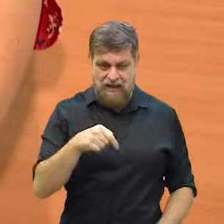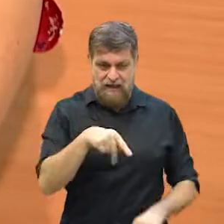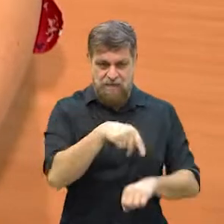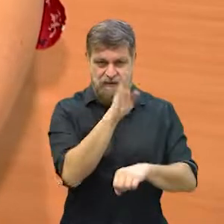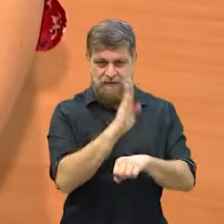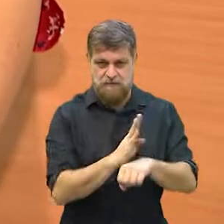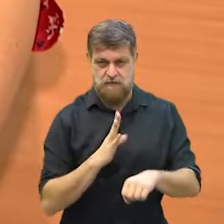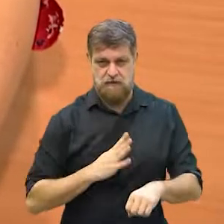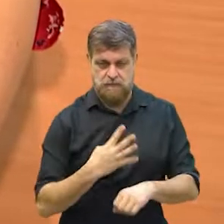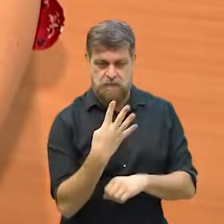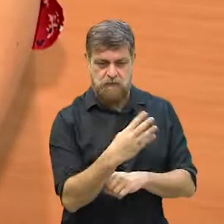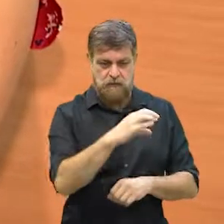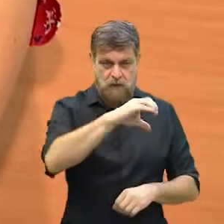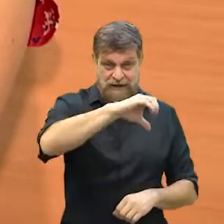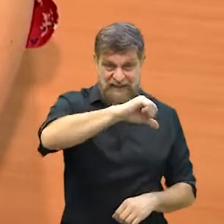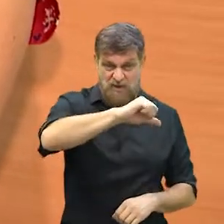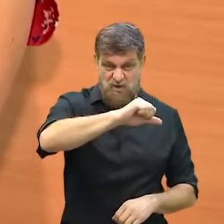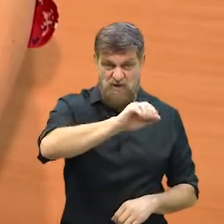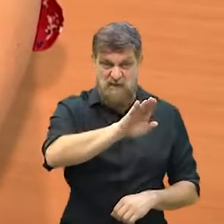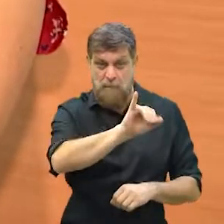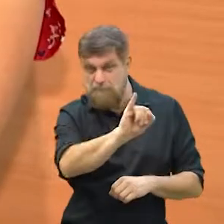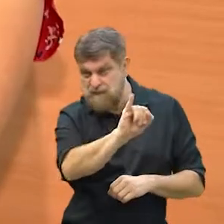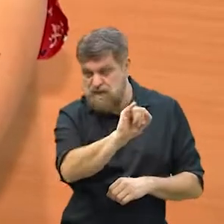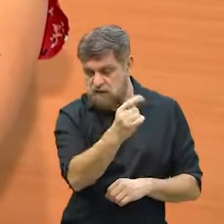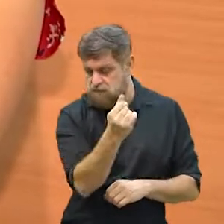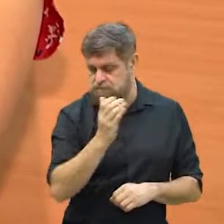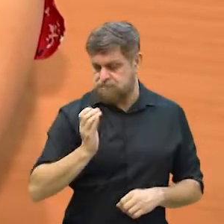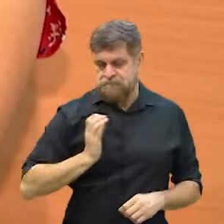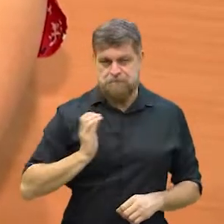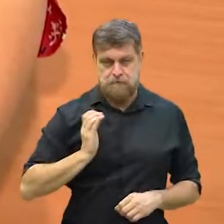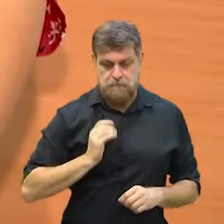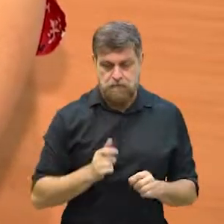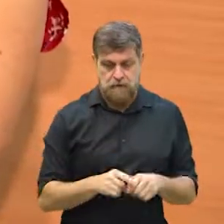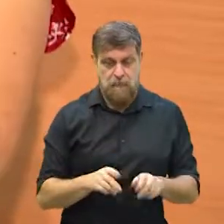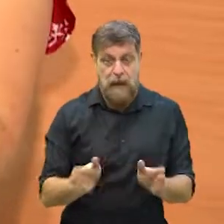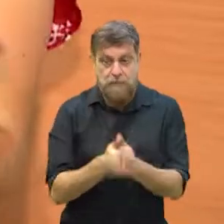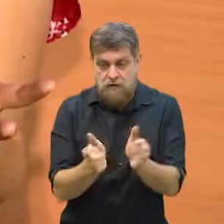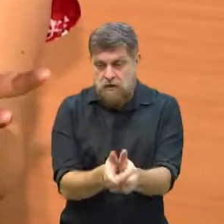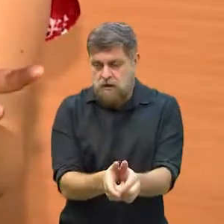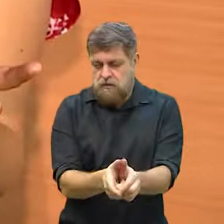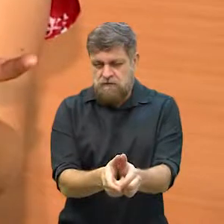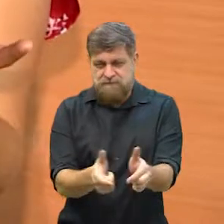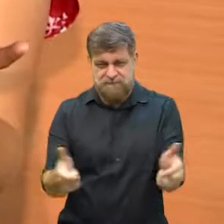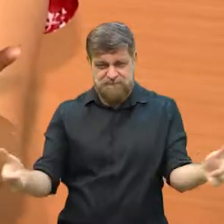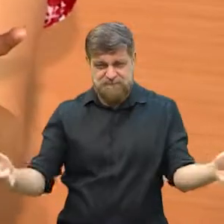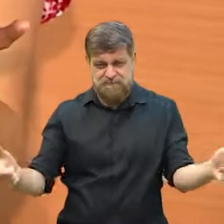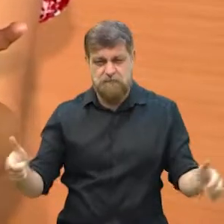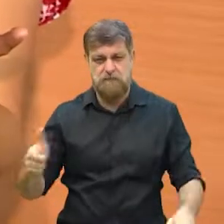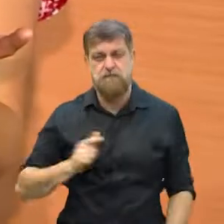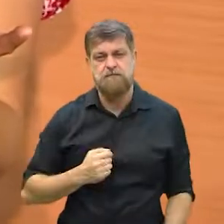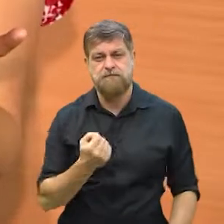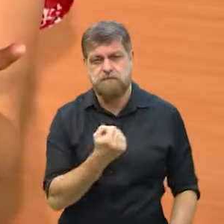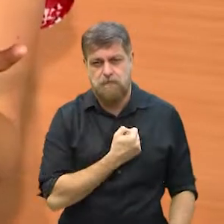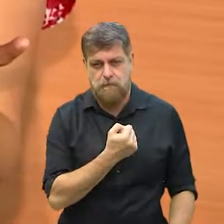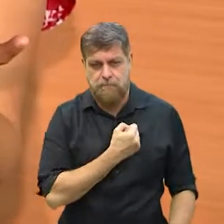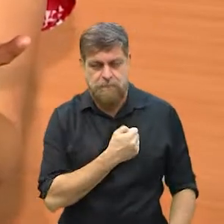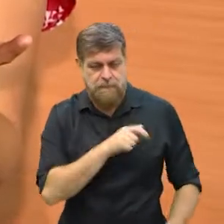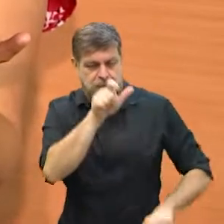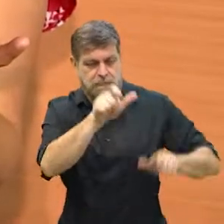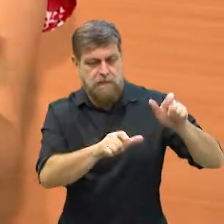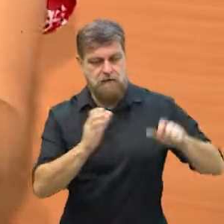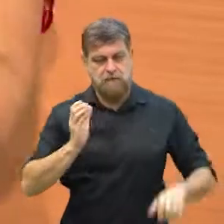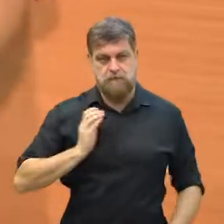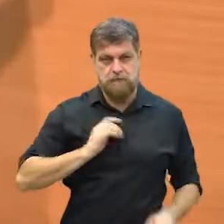novos bilionários e 18 milhões de pessoas na pobreza. Então, a pandemia levou ao aumento do número